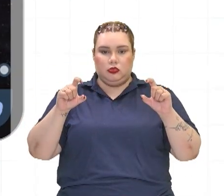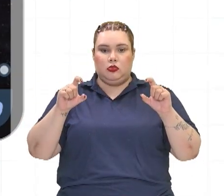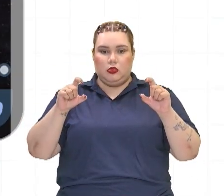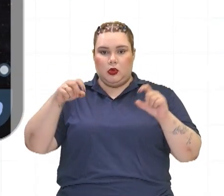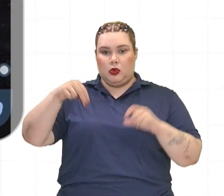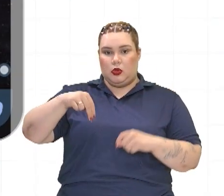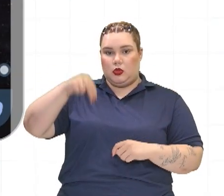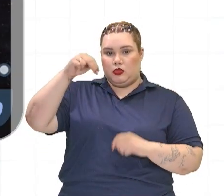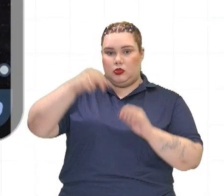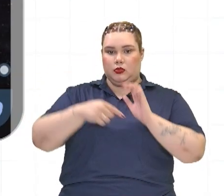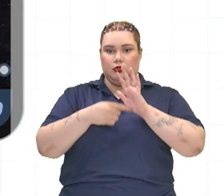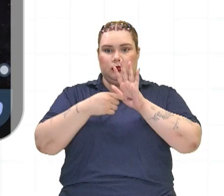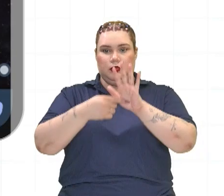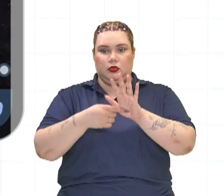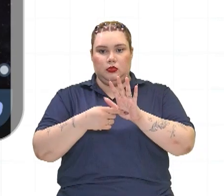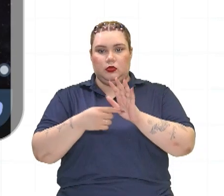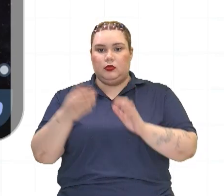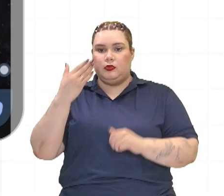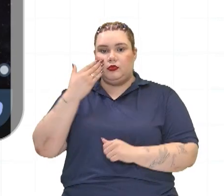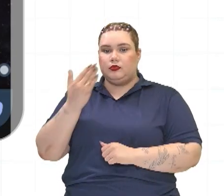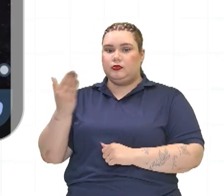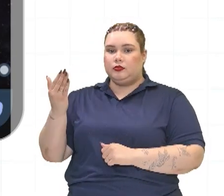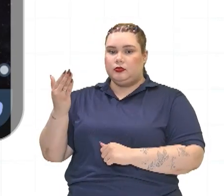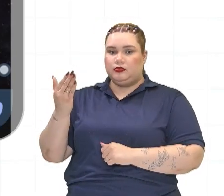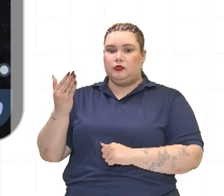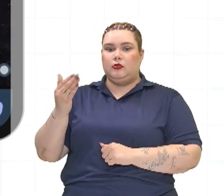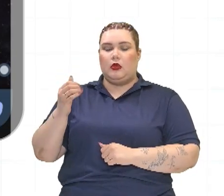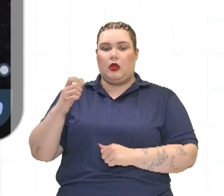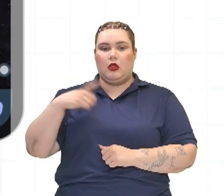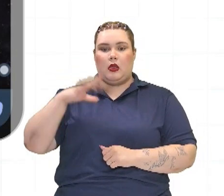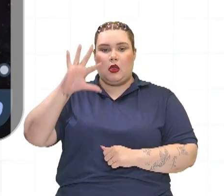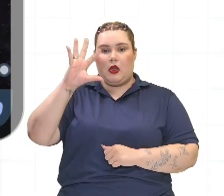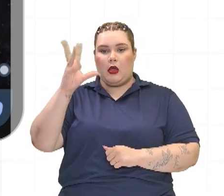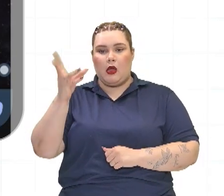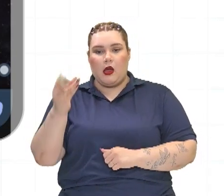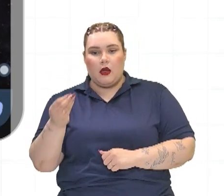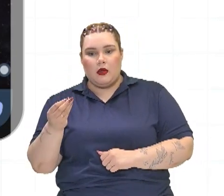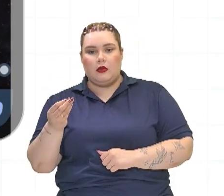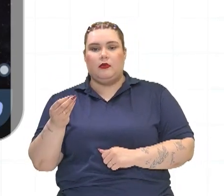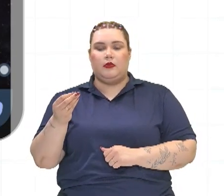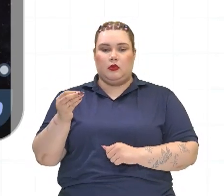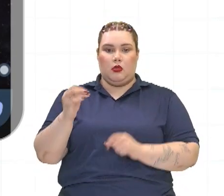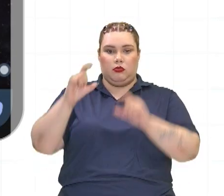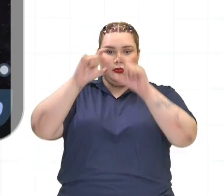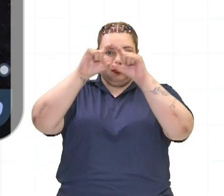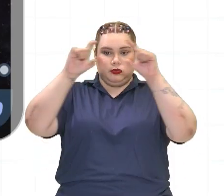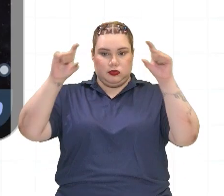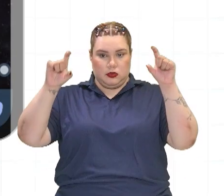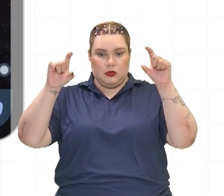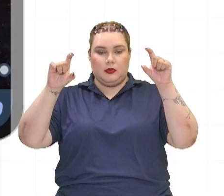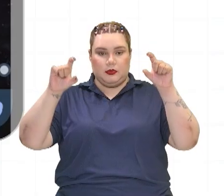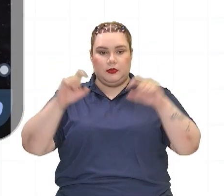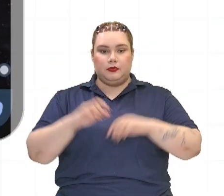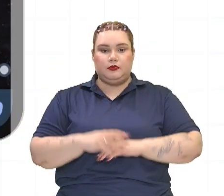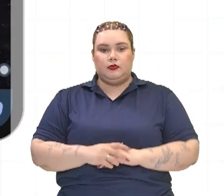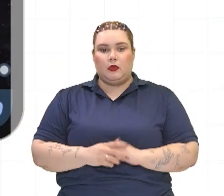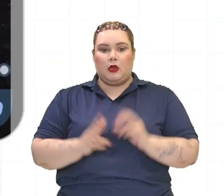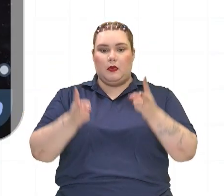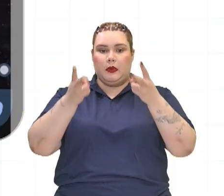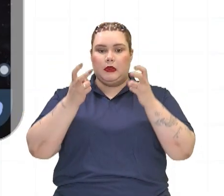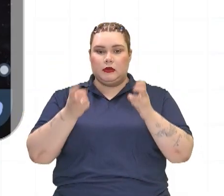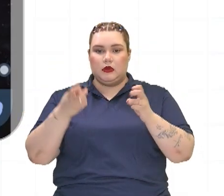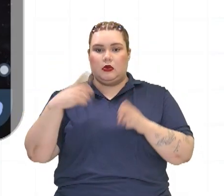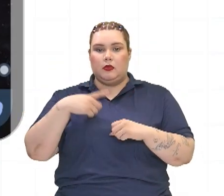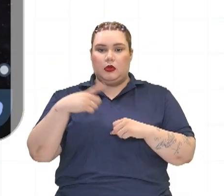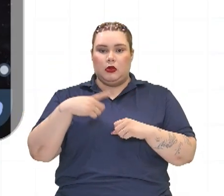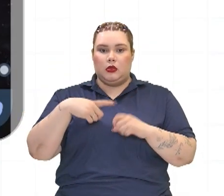está aparecendo agora a África, a parte ali de cima, certo? E aí vocês percebem que tem